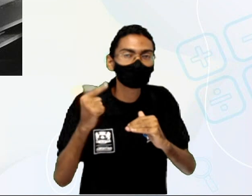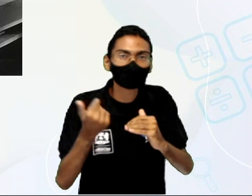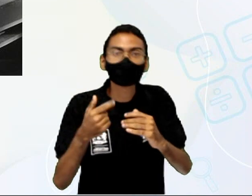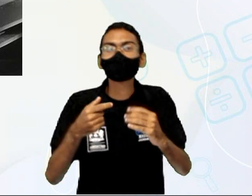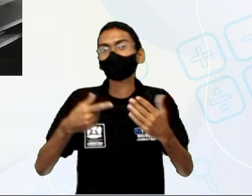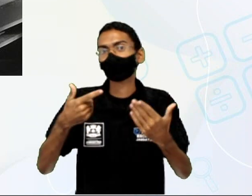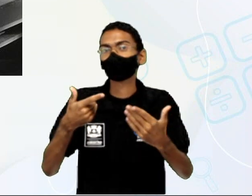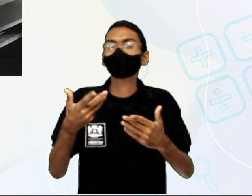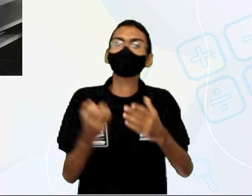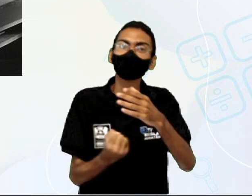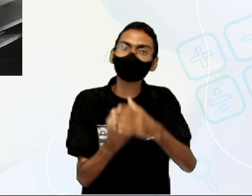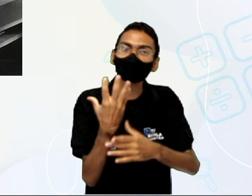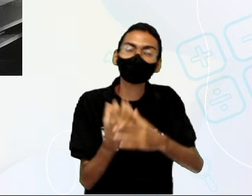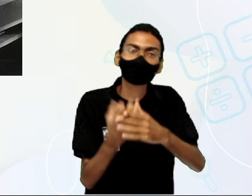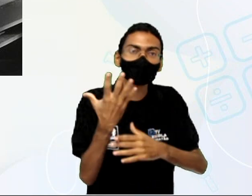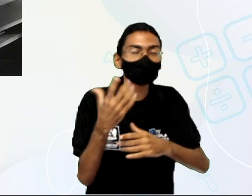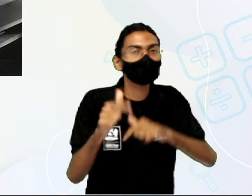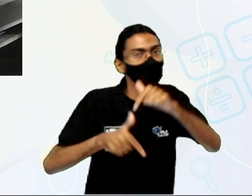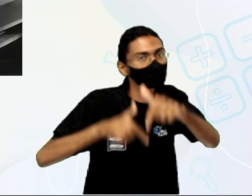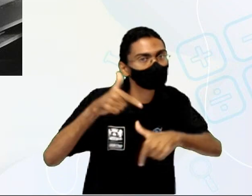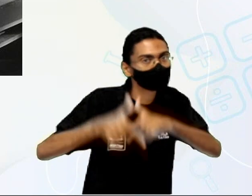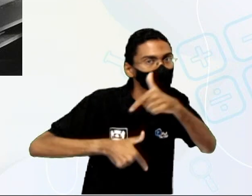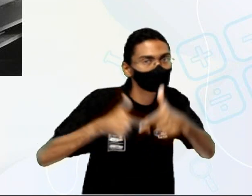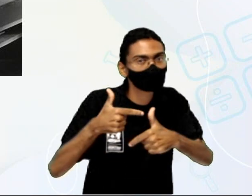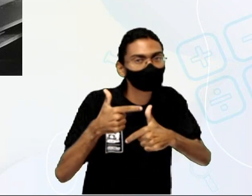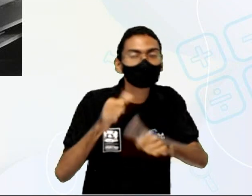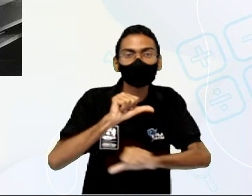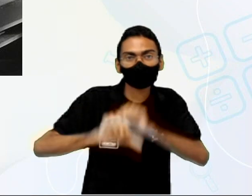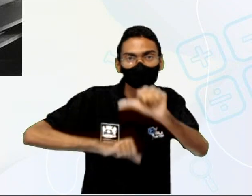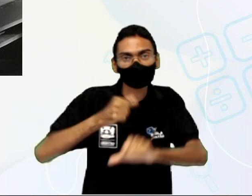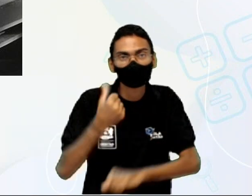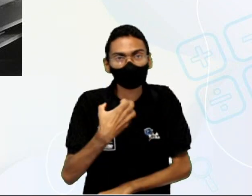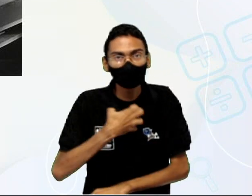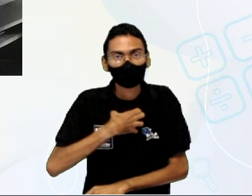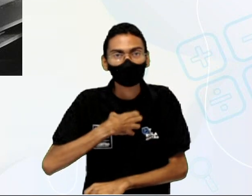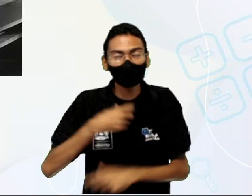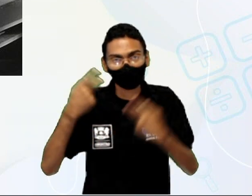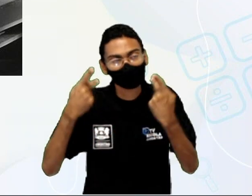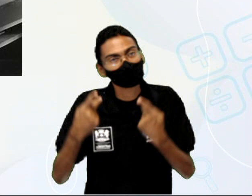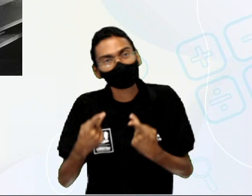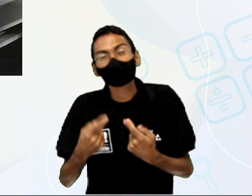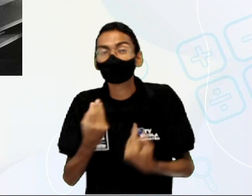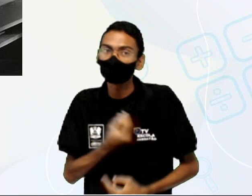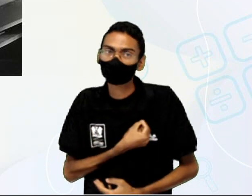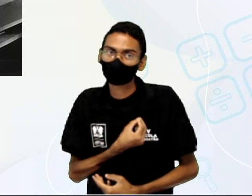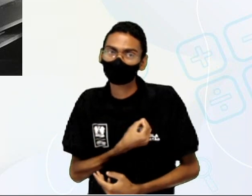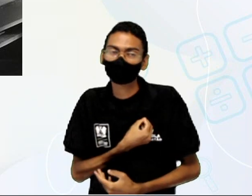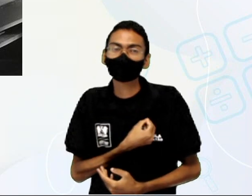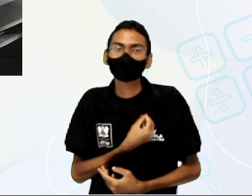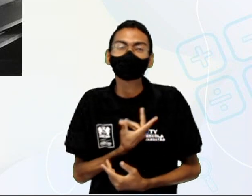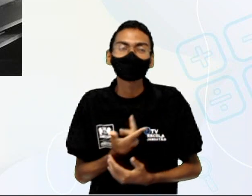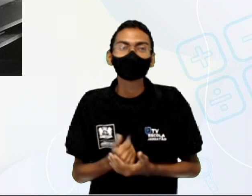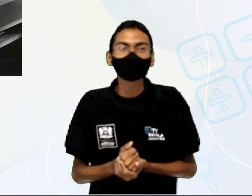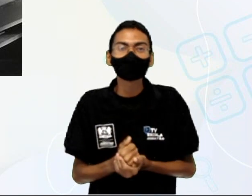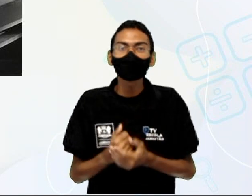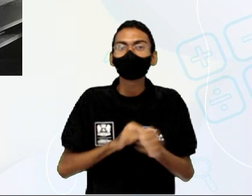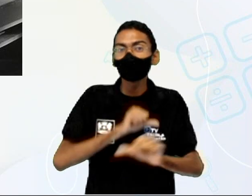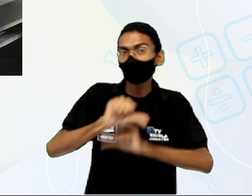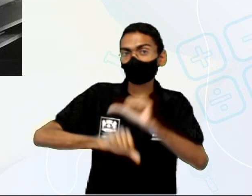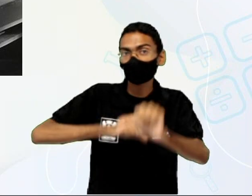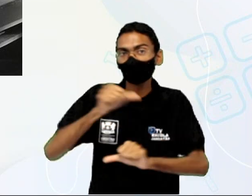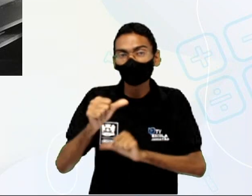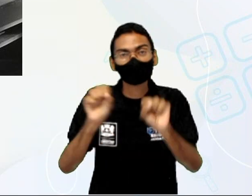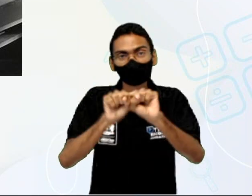trabalho, alterações no modo de vida e padrões de consumo da sociedade. Alterou-se a relação